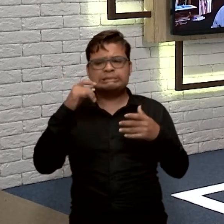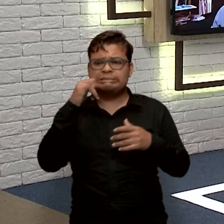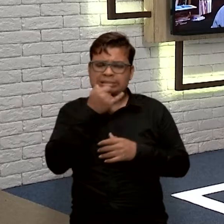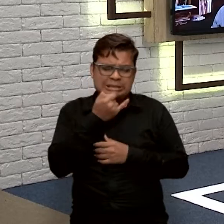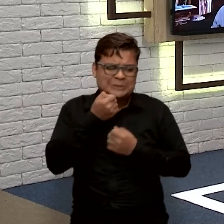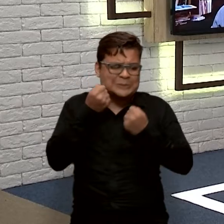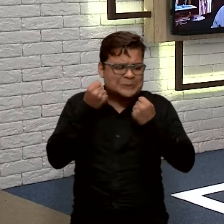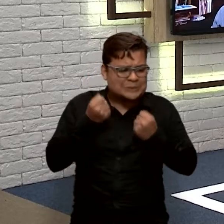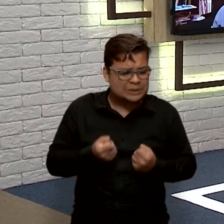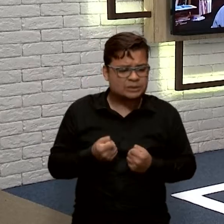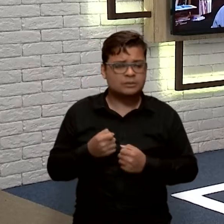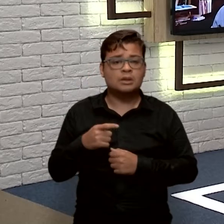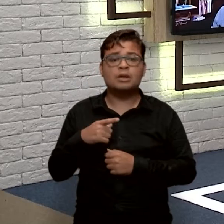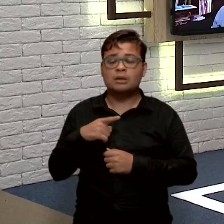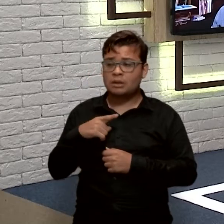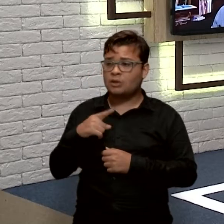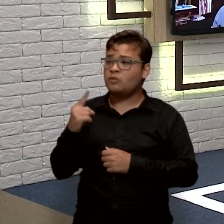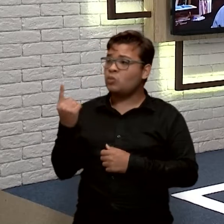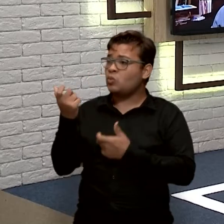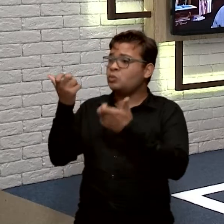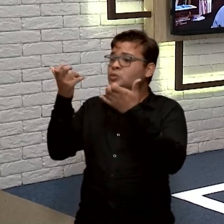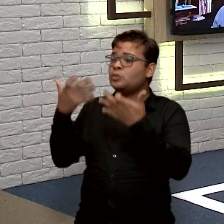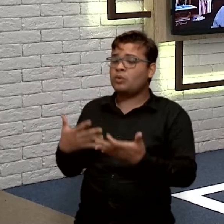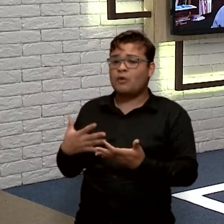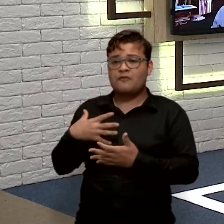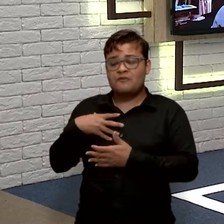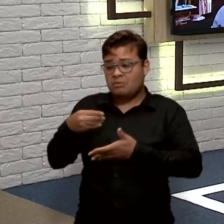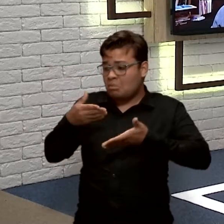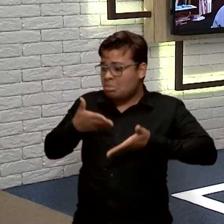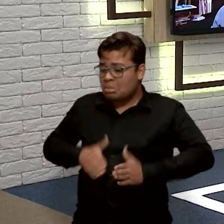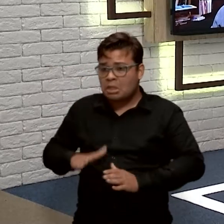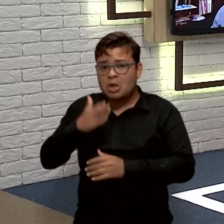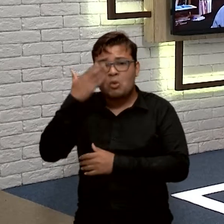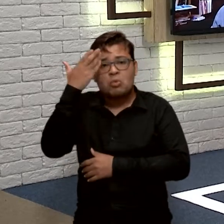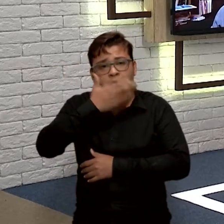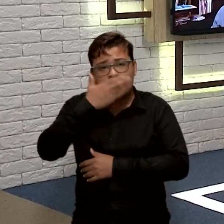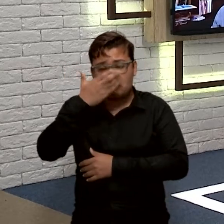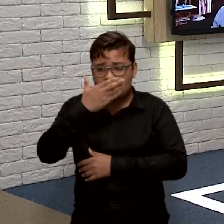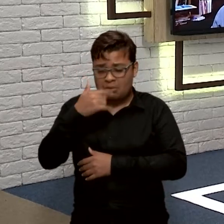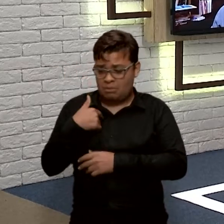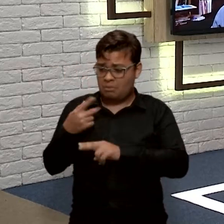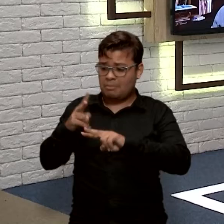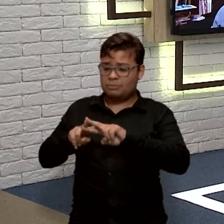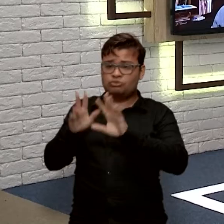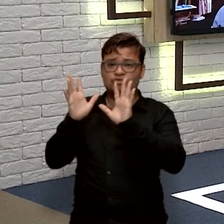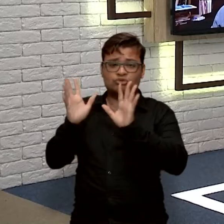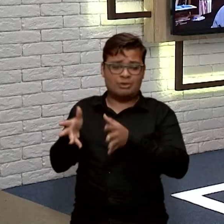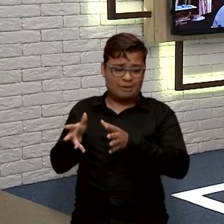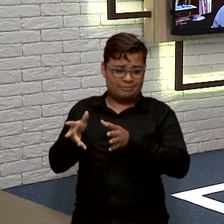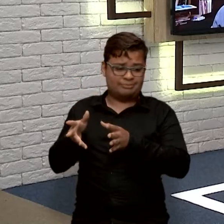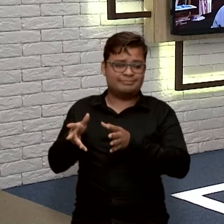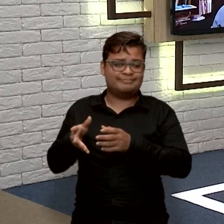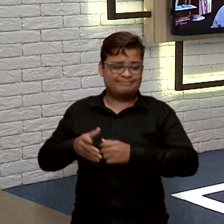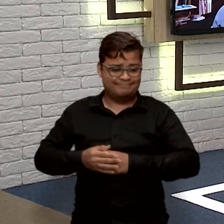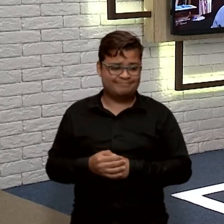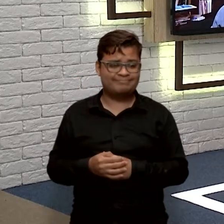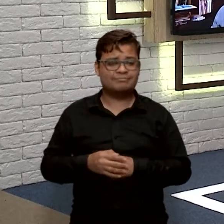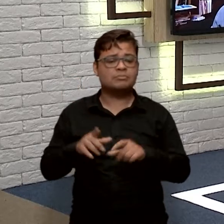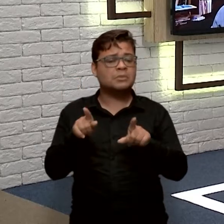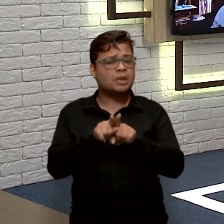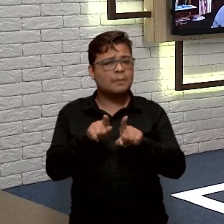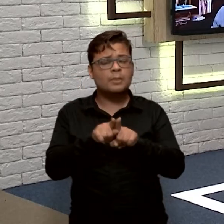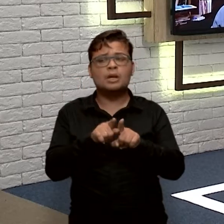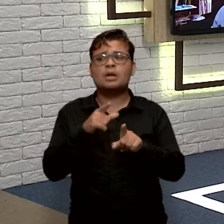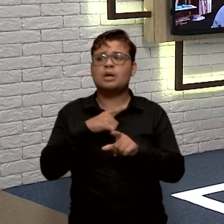que não viu o filho nascer, queria ter visto ele nascer e estava lá dentro, interno. Outros dizem que ele pede